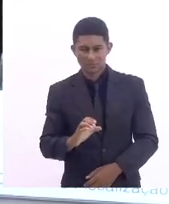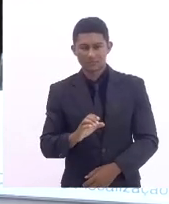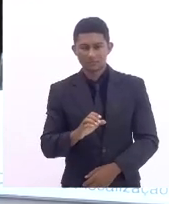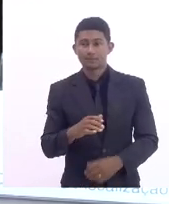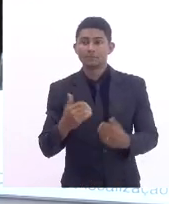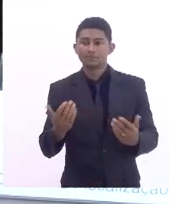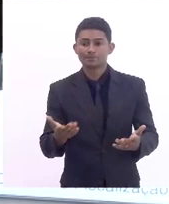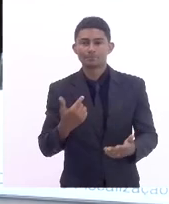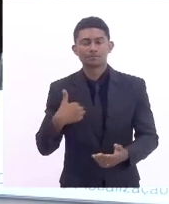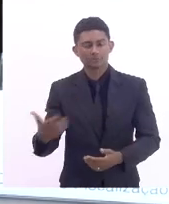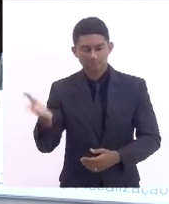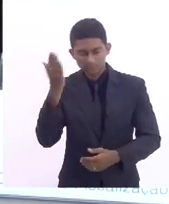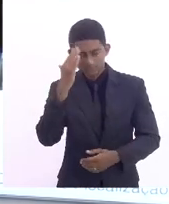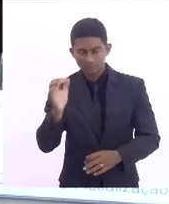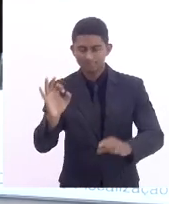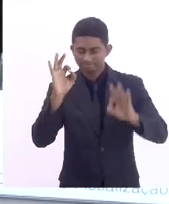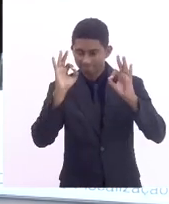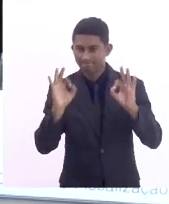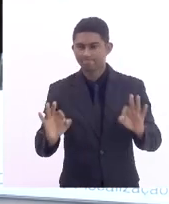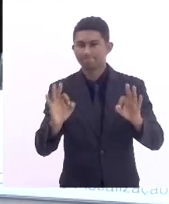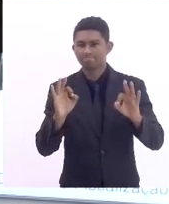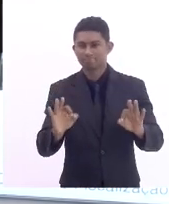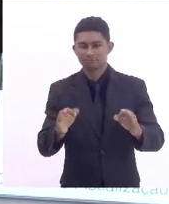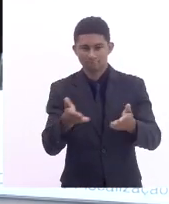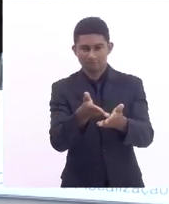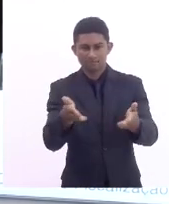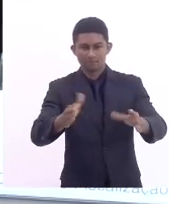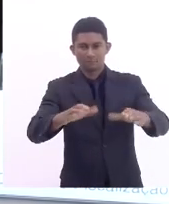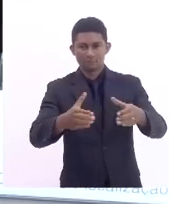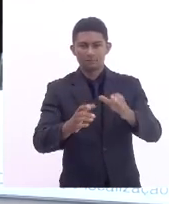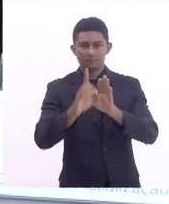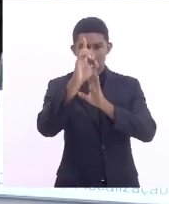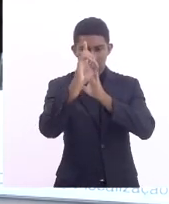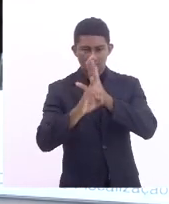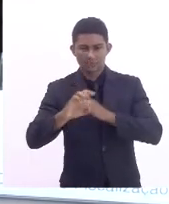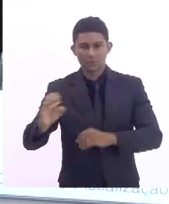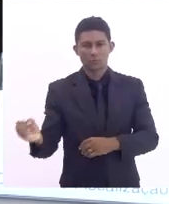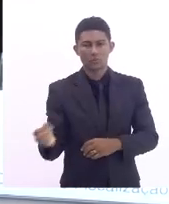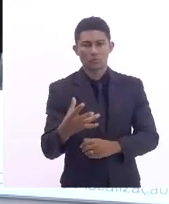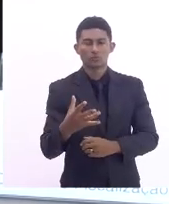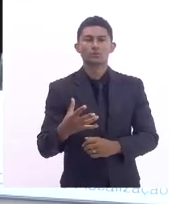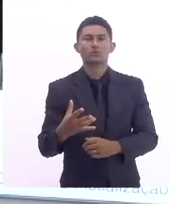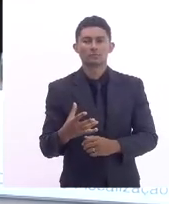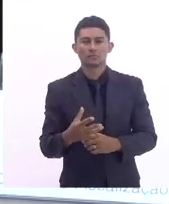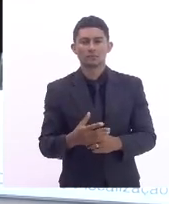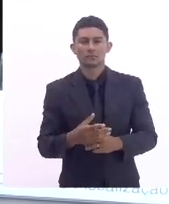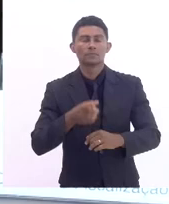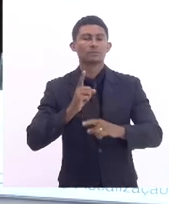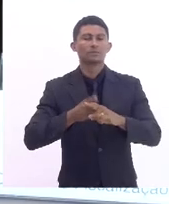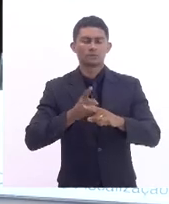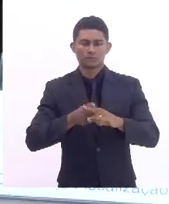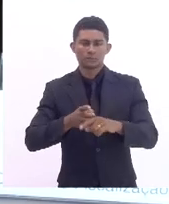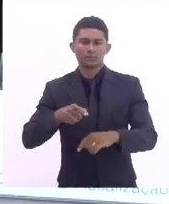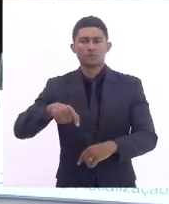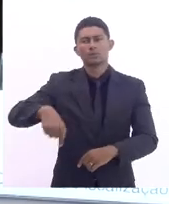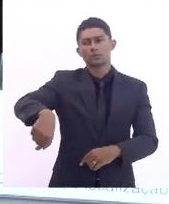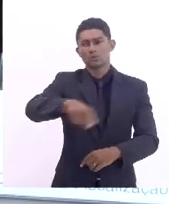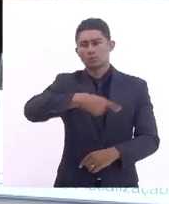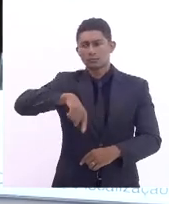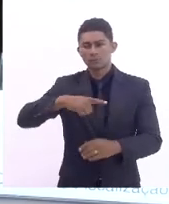certeza que o nova diretoria Não É principalmente porque nós temos um aprendizado